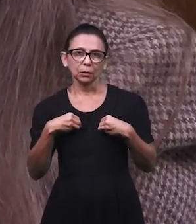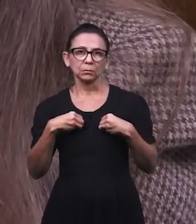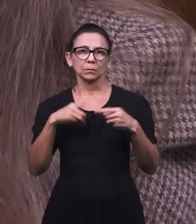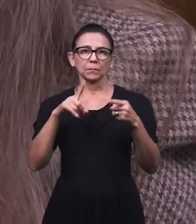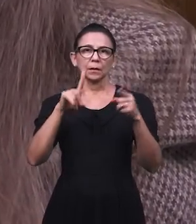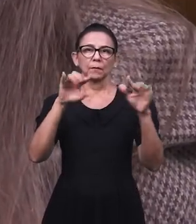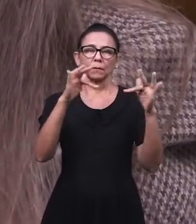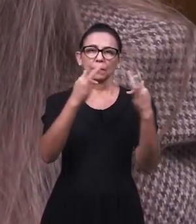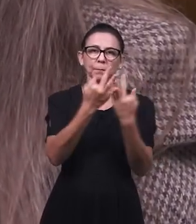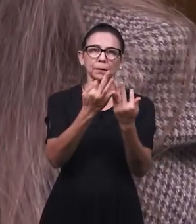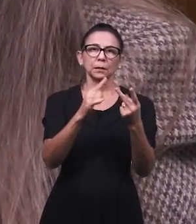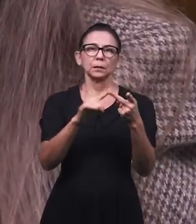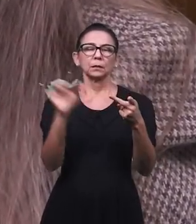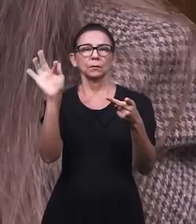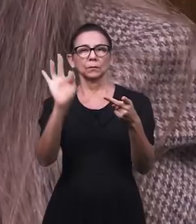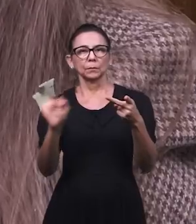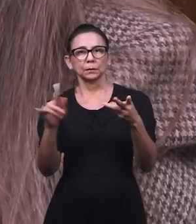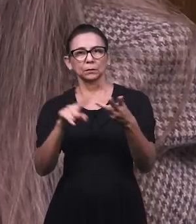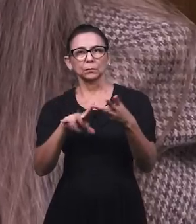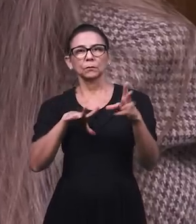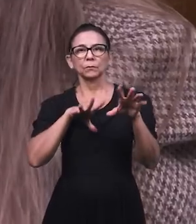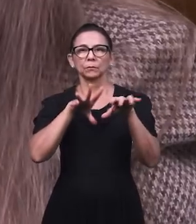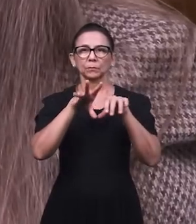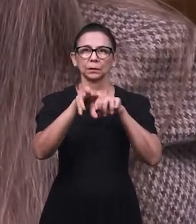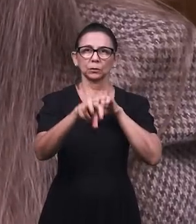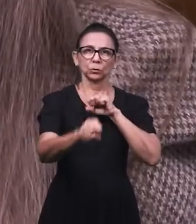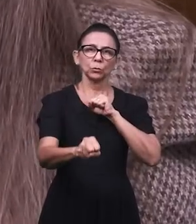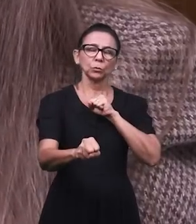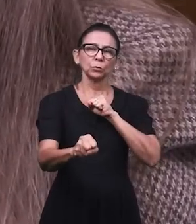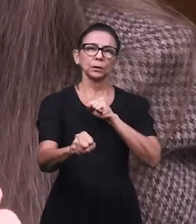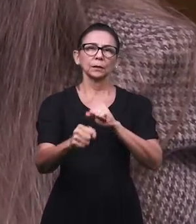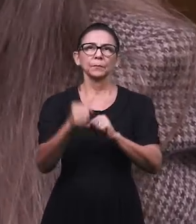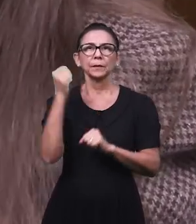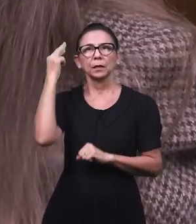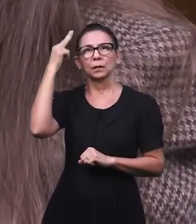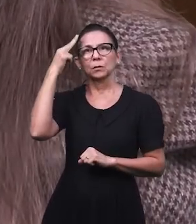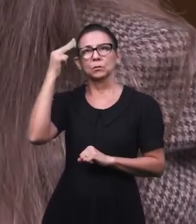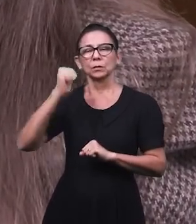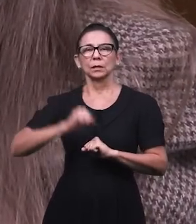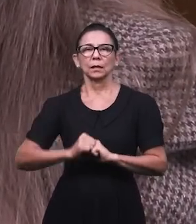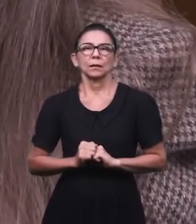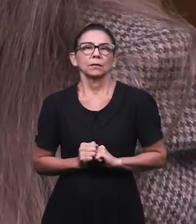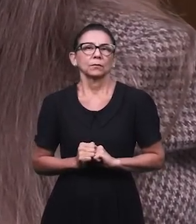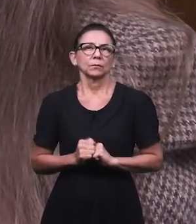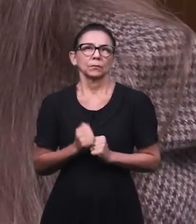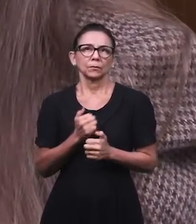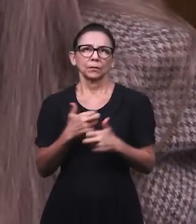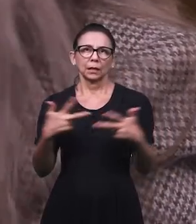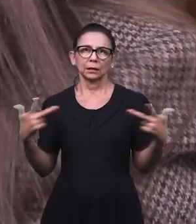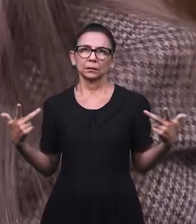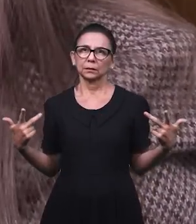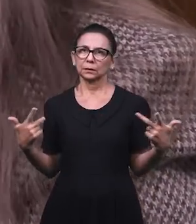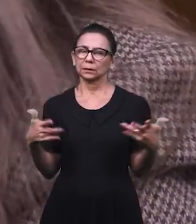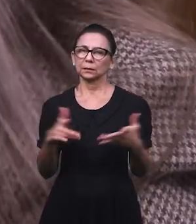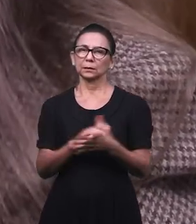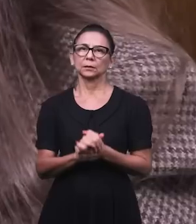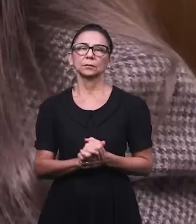em ter sua faculdade, minha formatura. Eu sonhava passar num tapete vermelho, como é que seria?